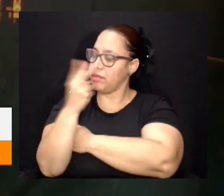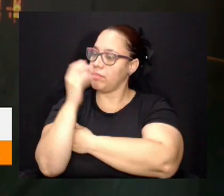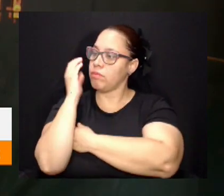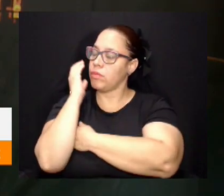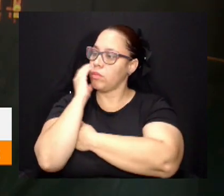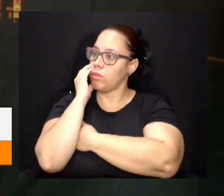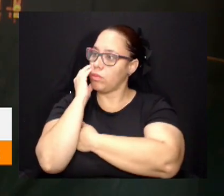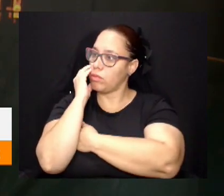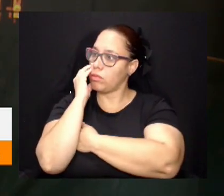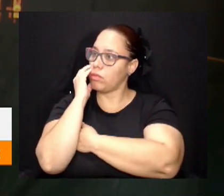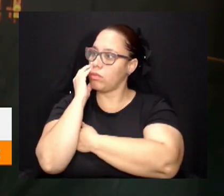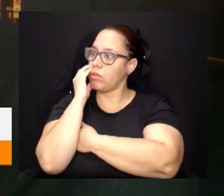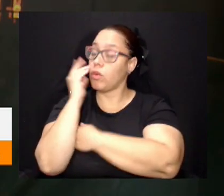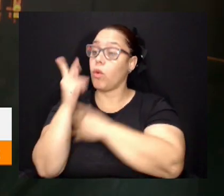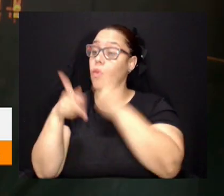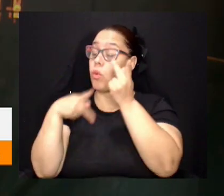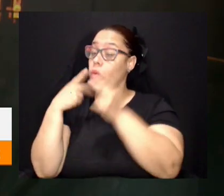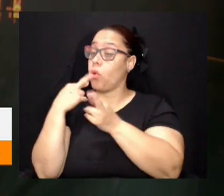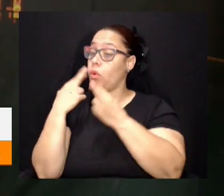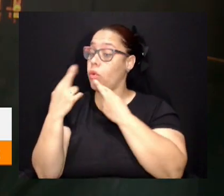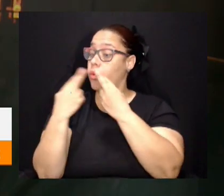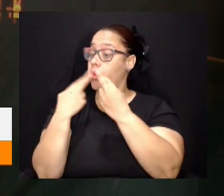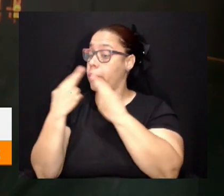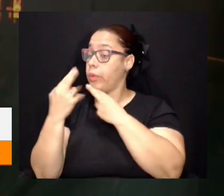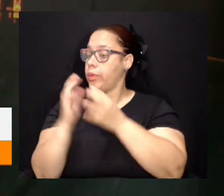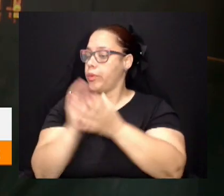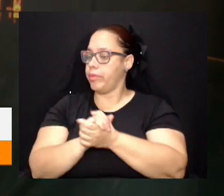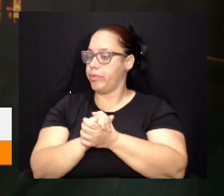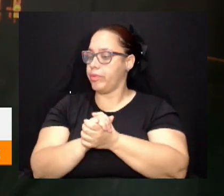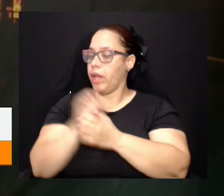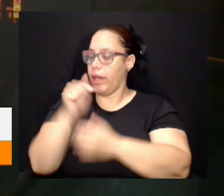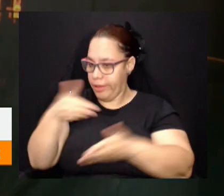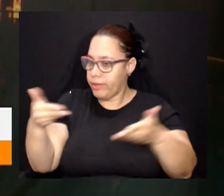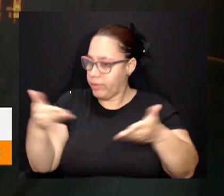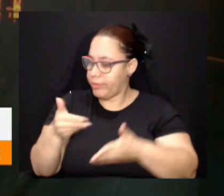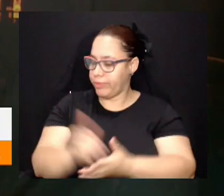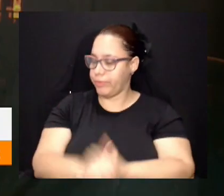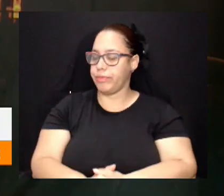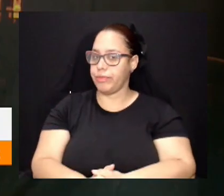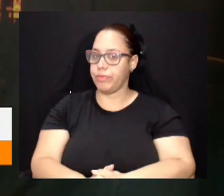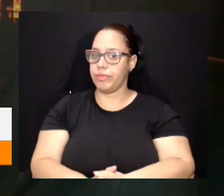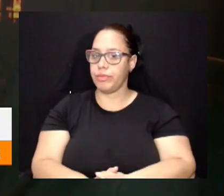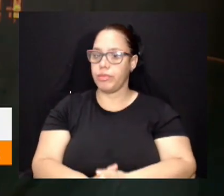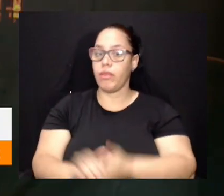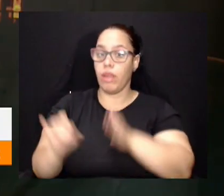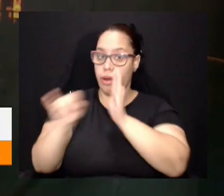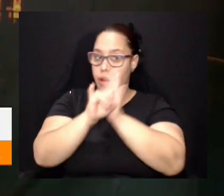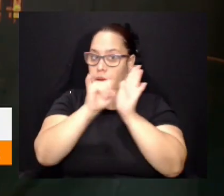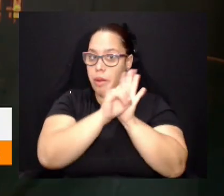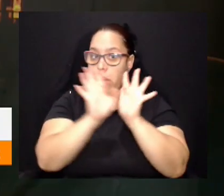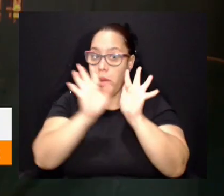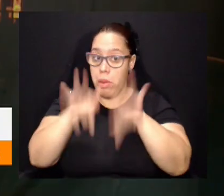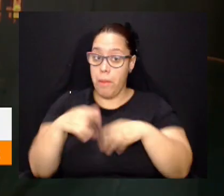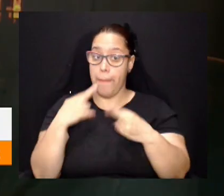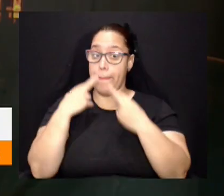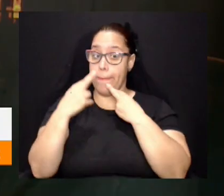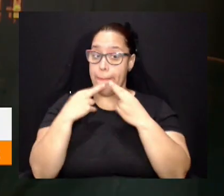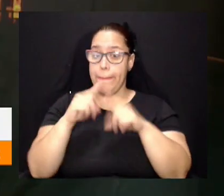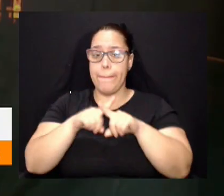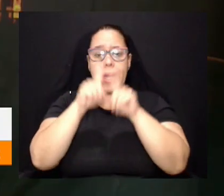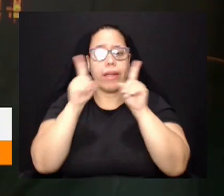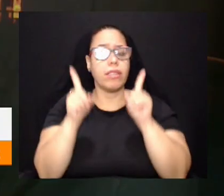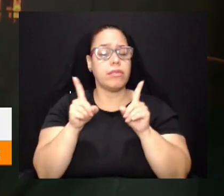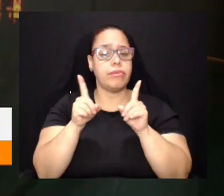gente está falando de relacionamento, aqui hoje, né, nós estamos falando da identificação do fim do relacionamento, mas para a